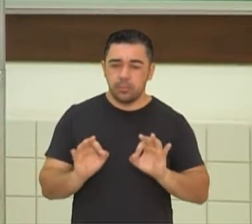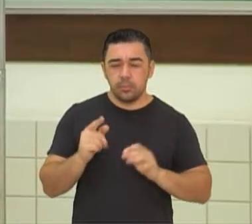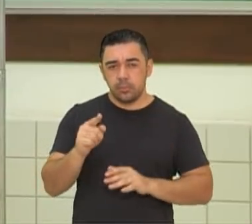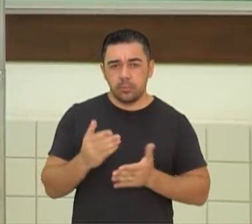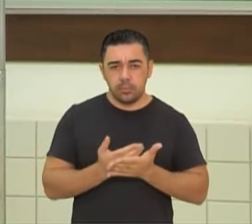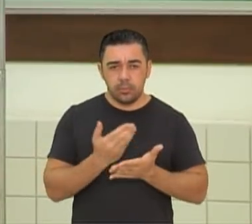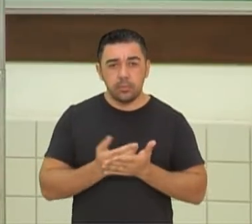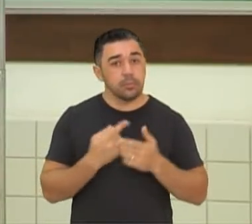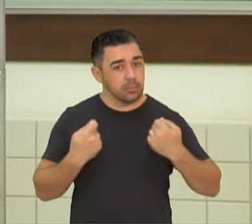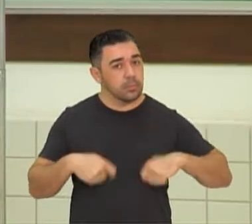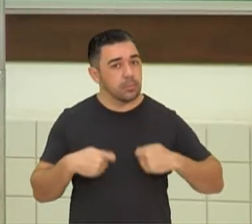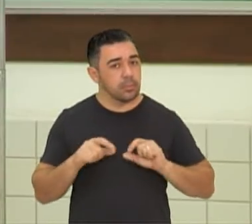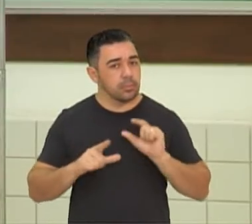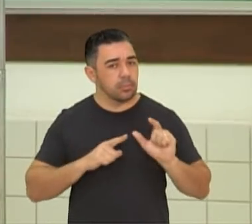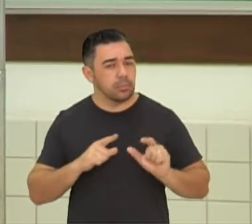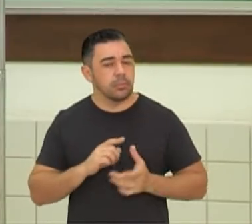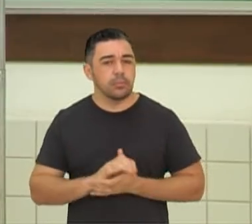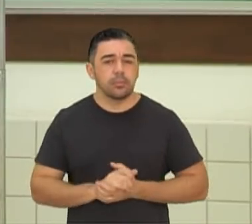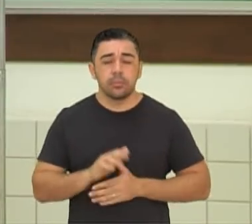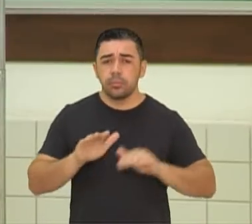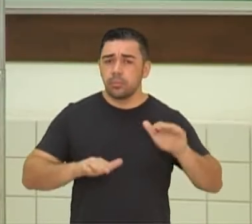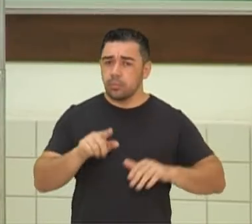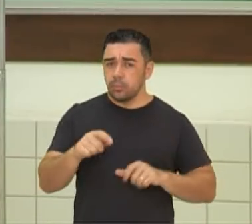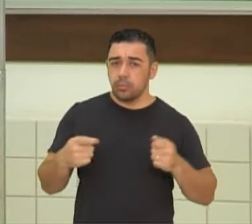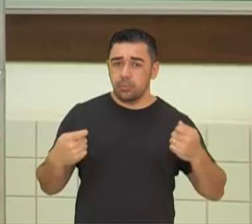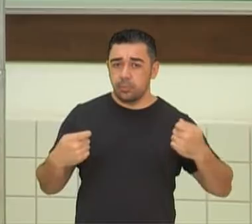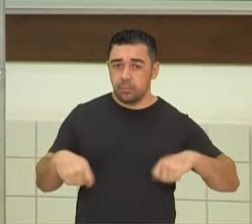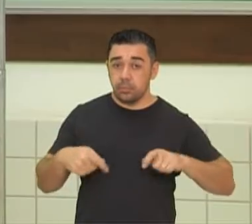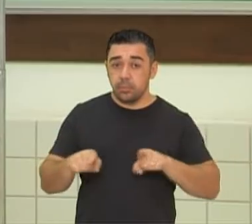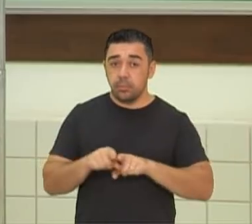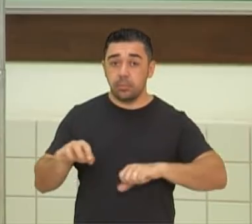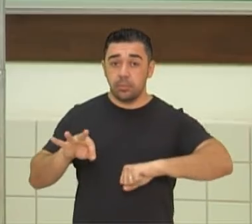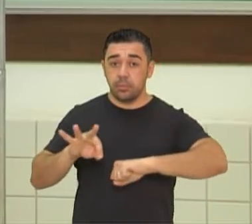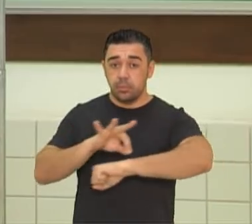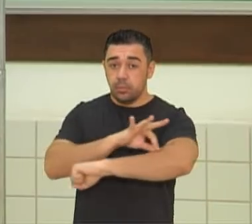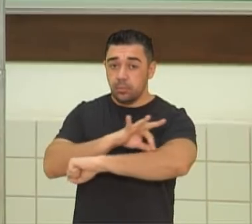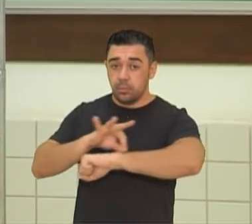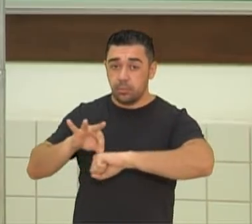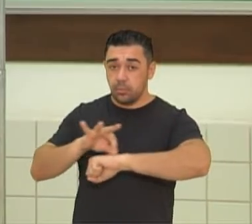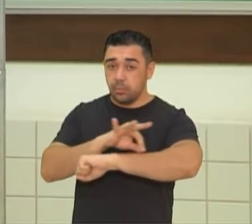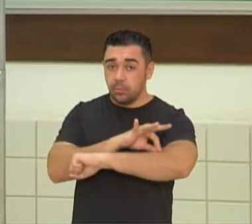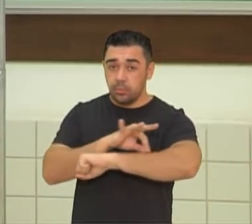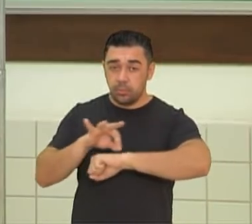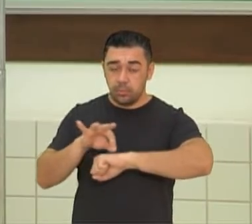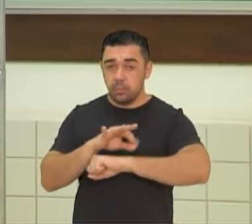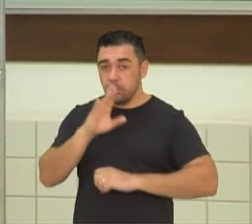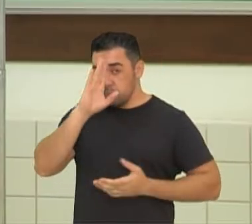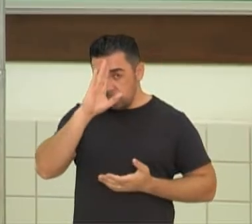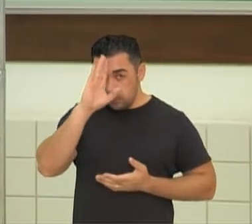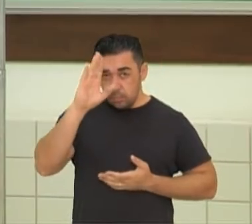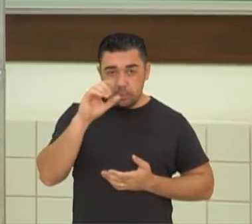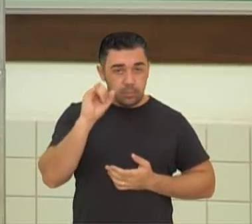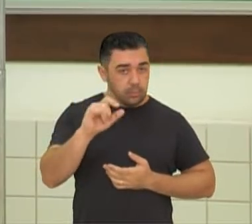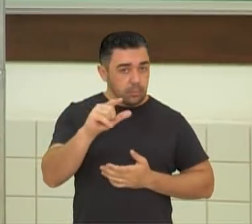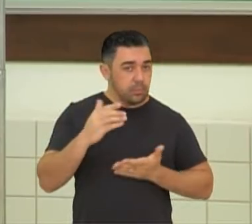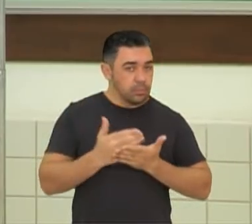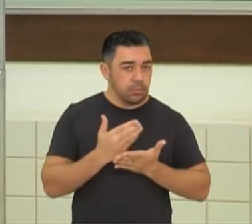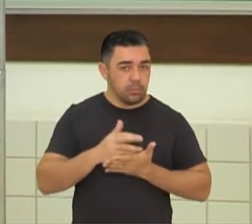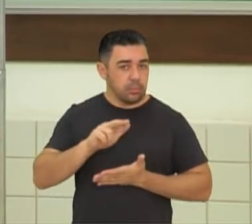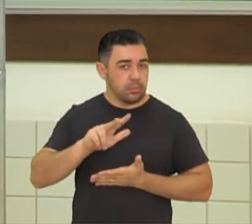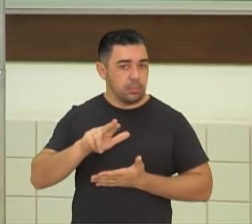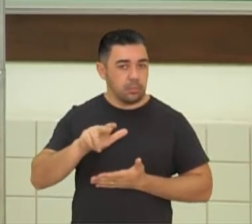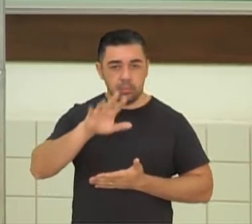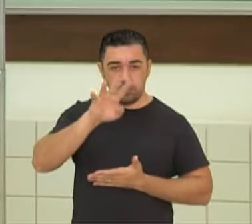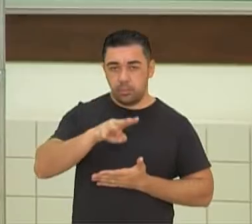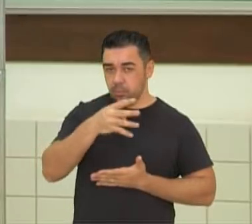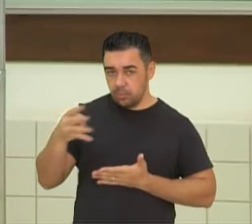caderno, porque nós vamos precisar. Talvez você precise de uma régua também, vai ser útil você ter uma régua, né? Principalmente se o teu caderno de matemática não for